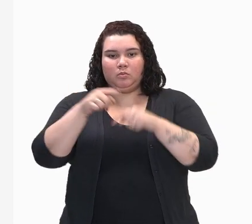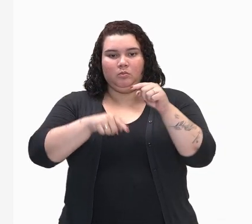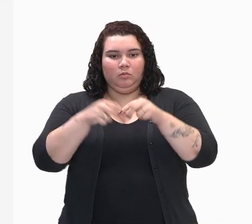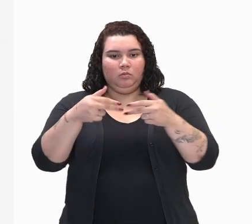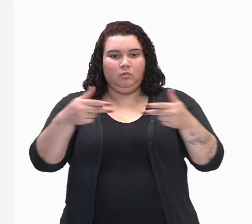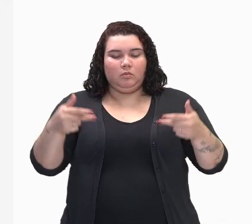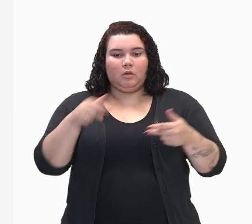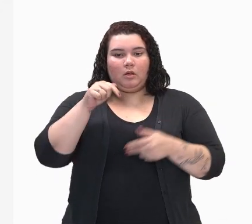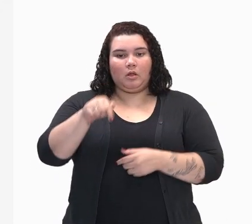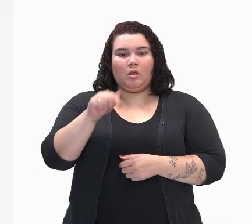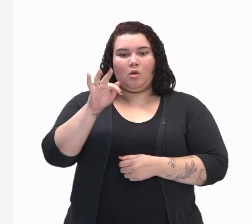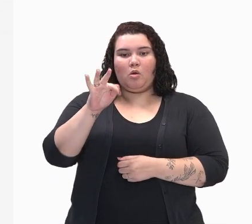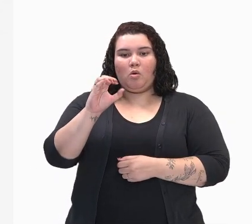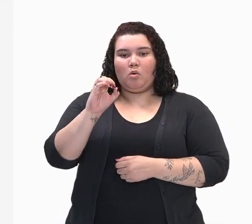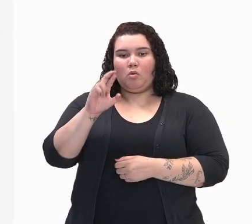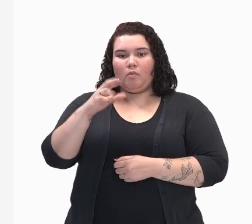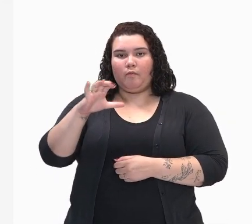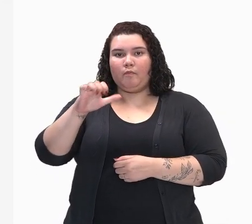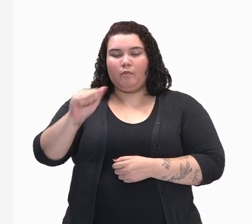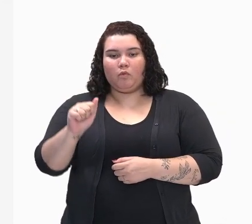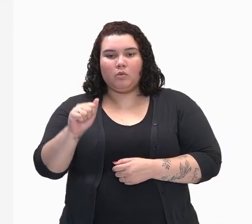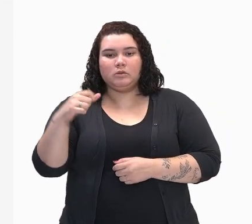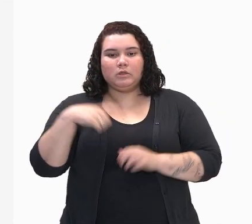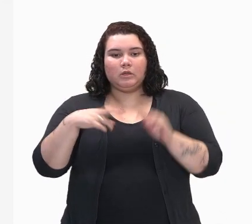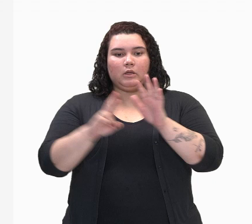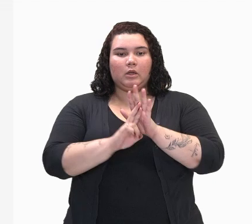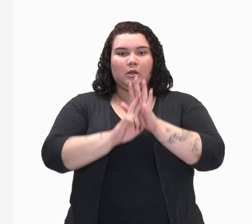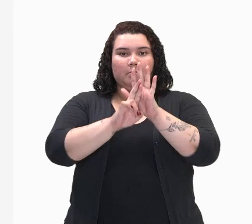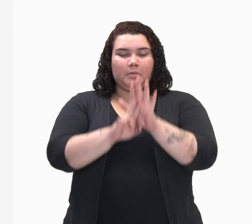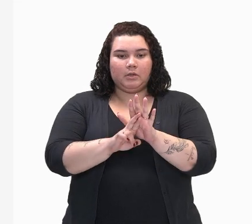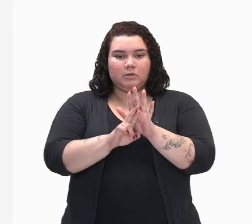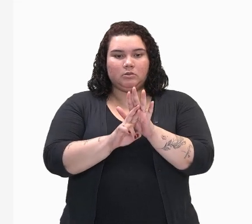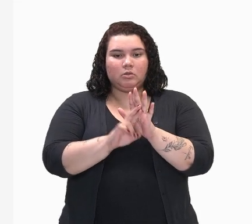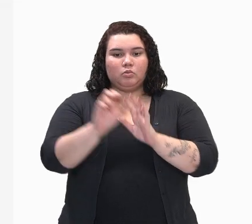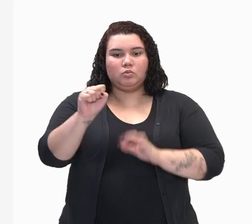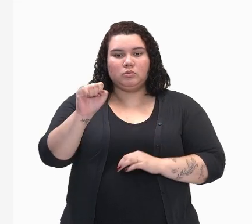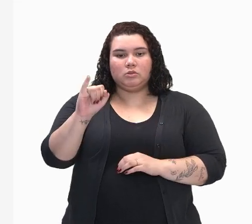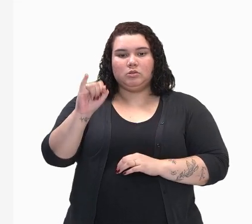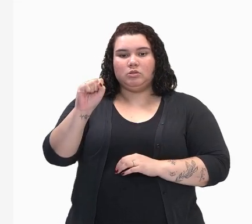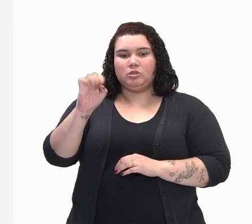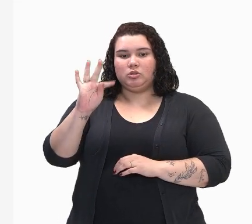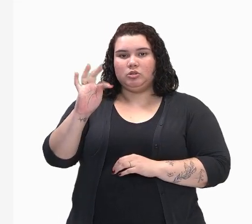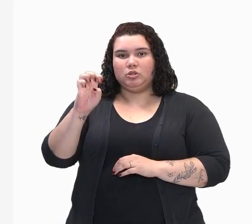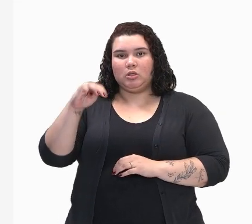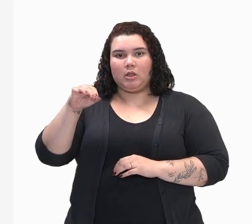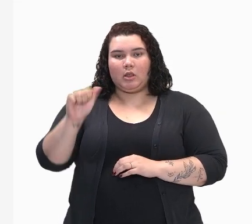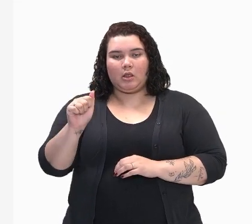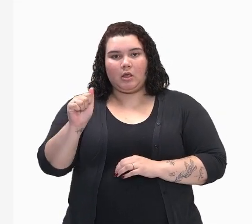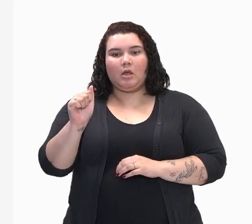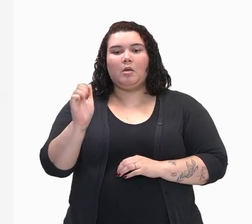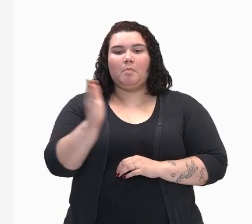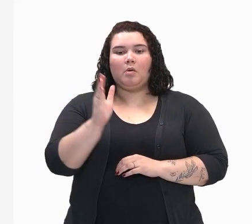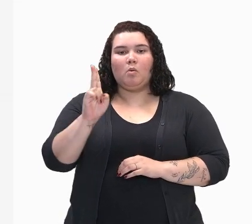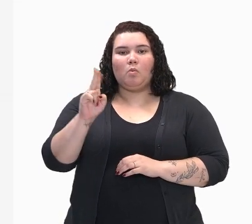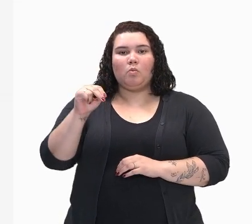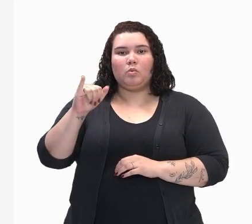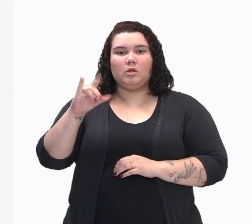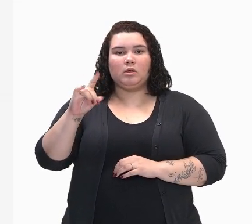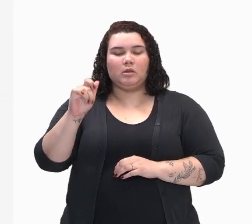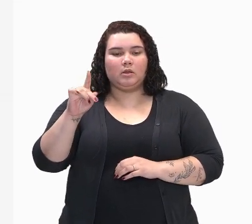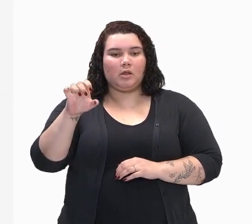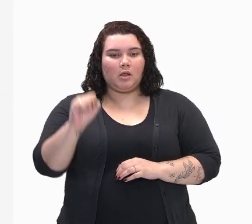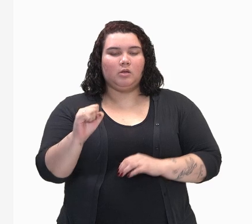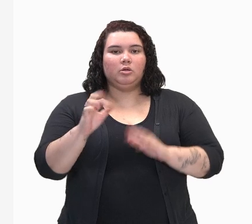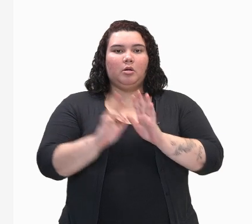medida de força no Sistema Internacional de Unidades é o Newton, o símbolo N, em homenagem a Isaac